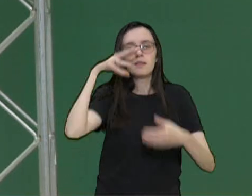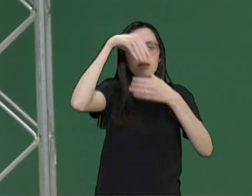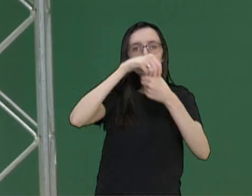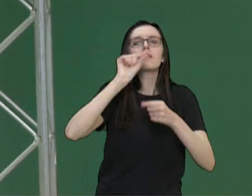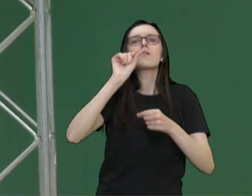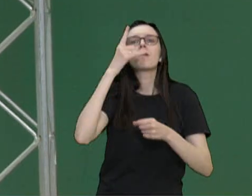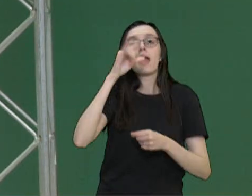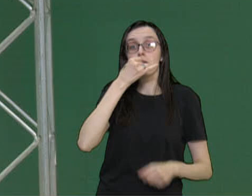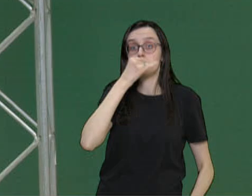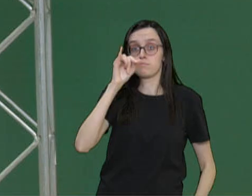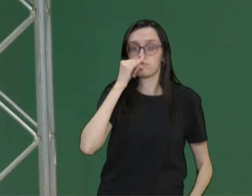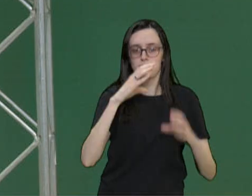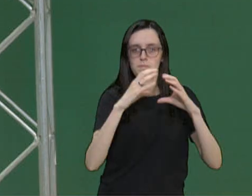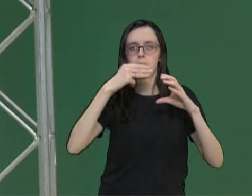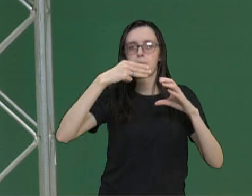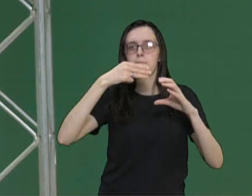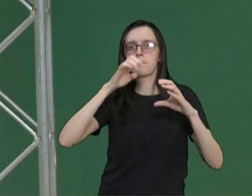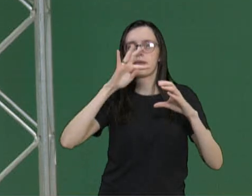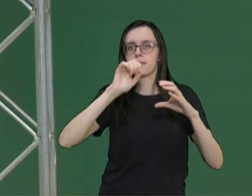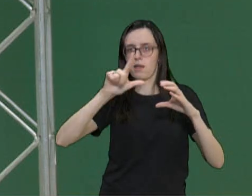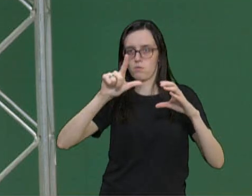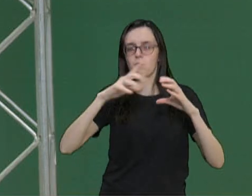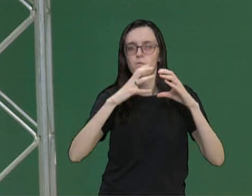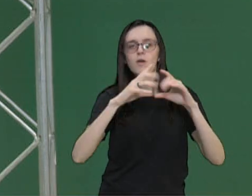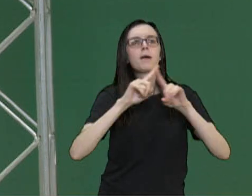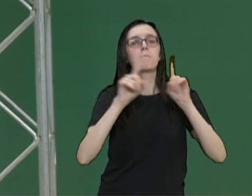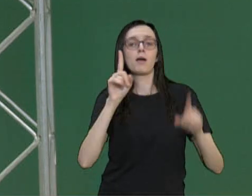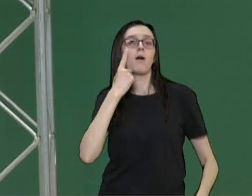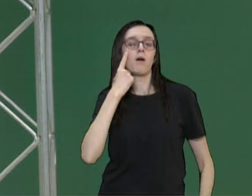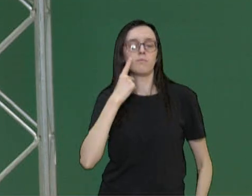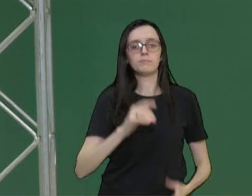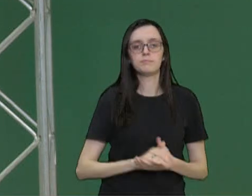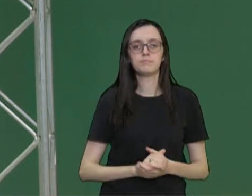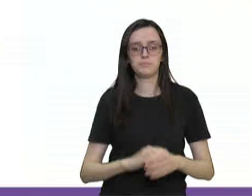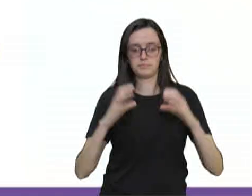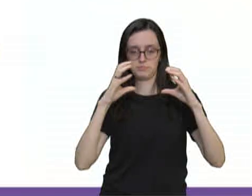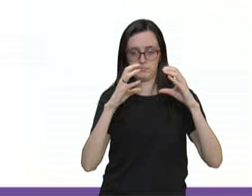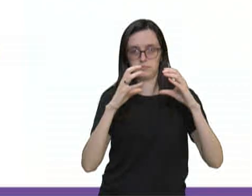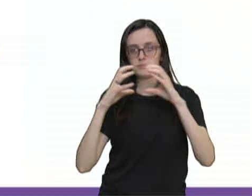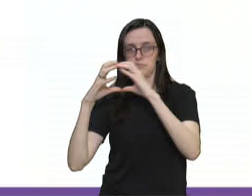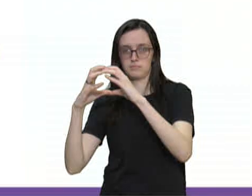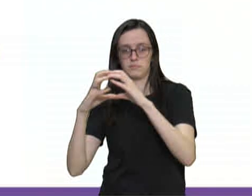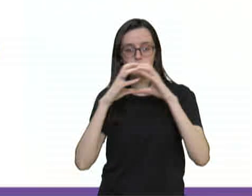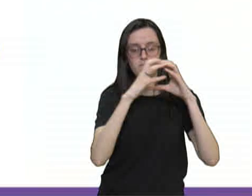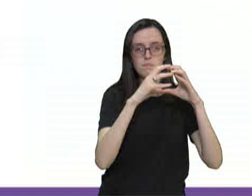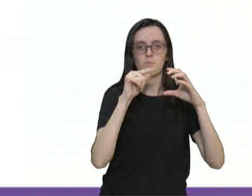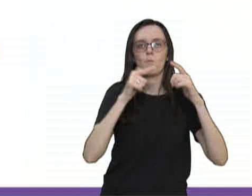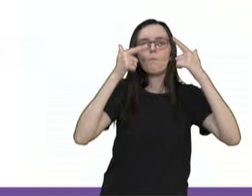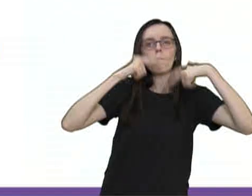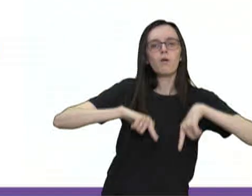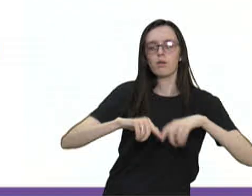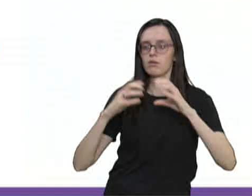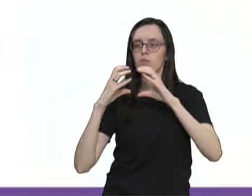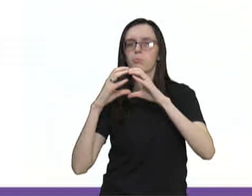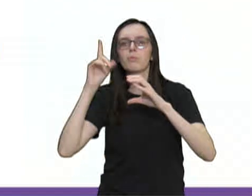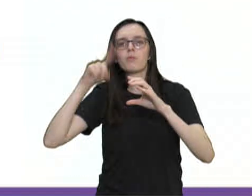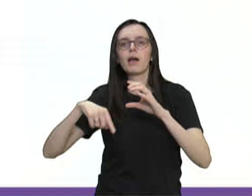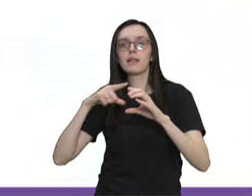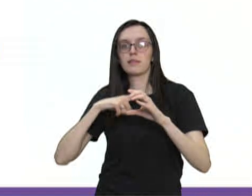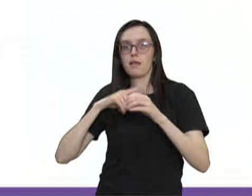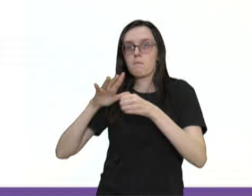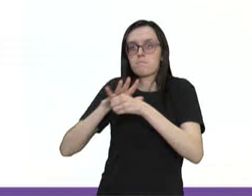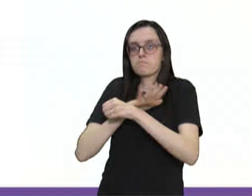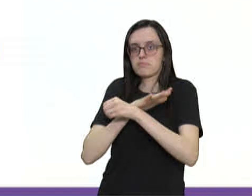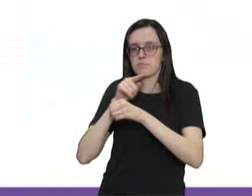neutro e um indutor carregado positivamente. O corpo neutro é aproximado sem encostar ao indutor. Qual